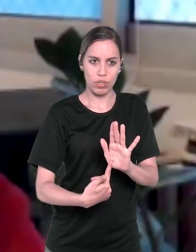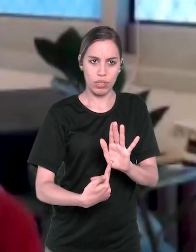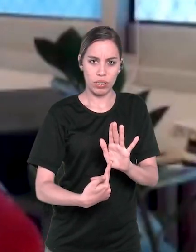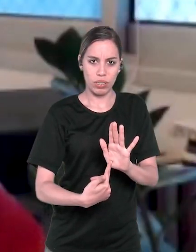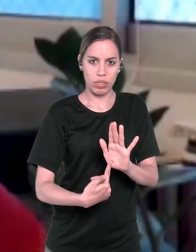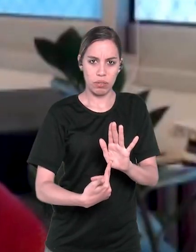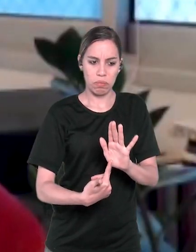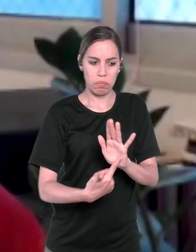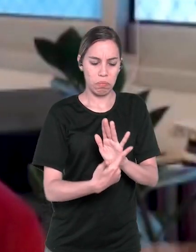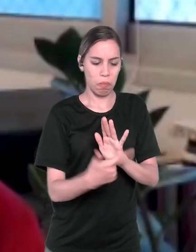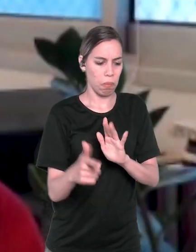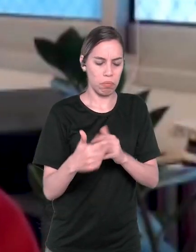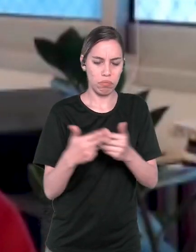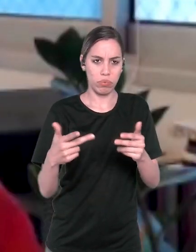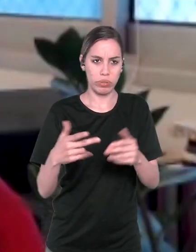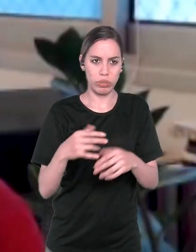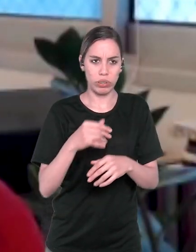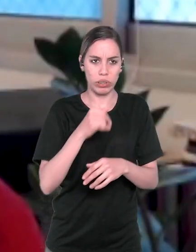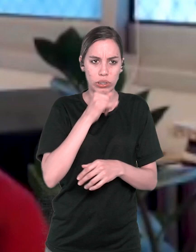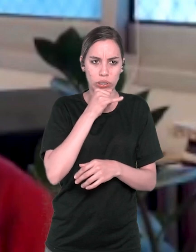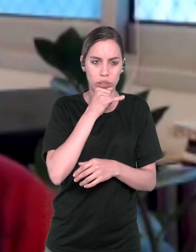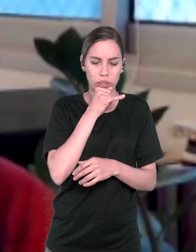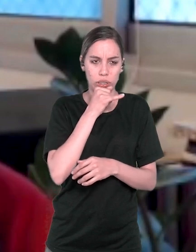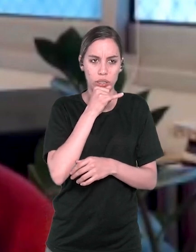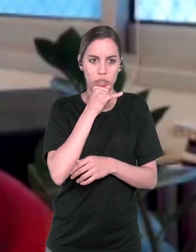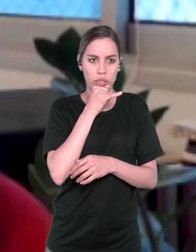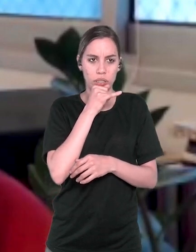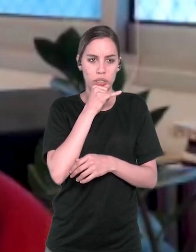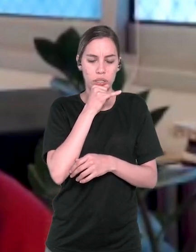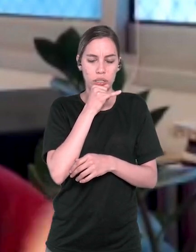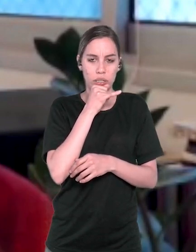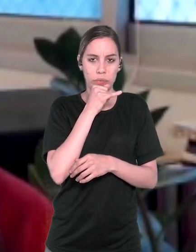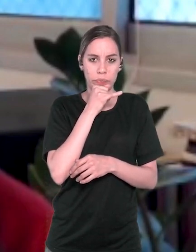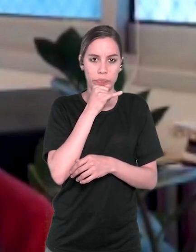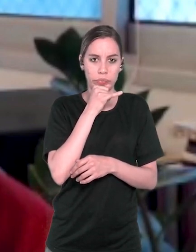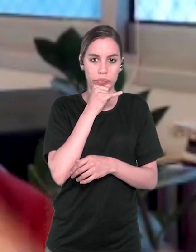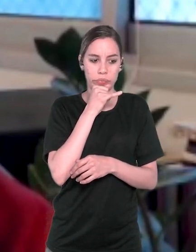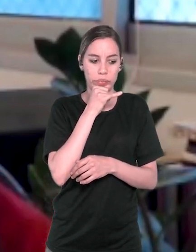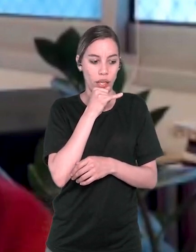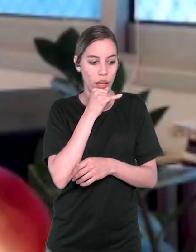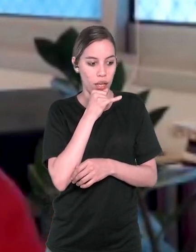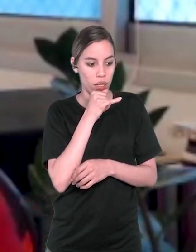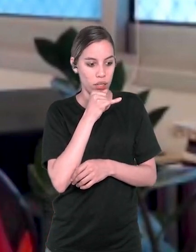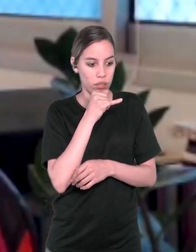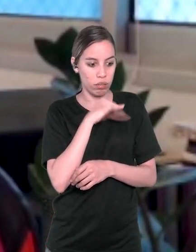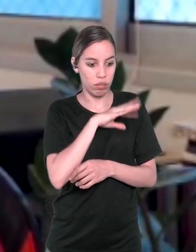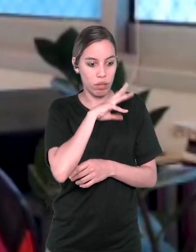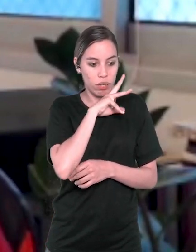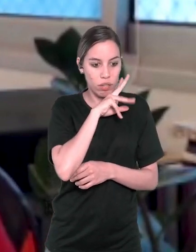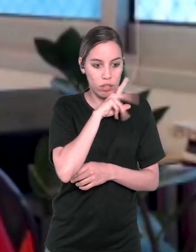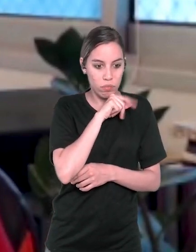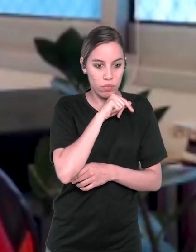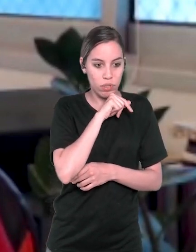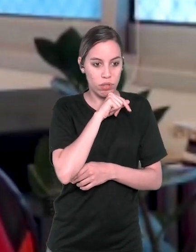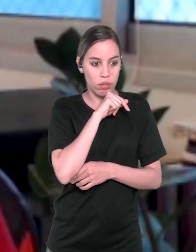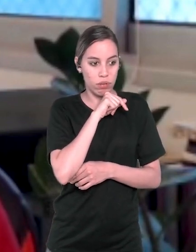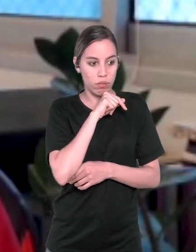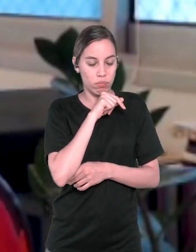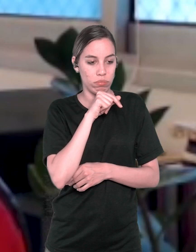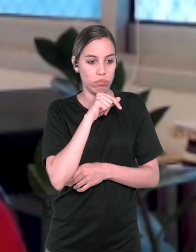de outras coisas, né? Como provedores de sentenças morais para a vida